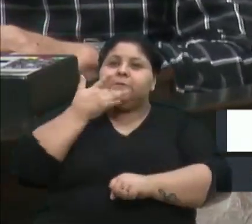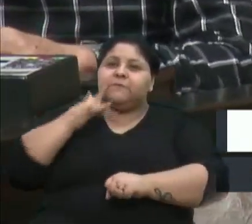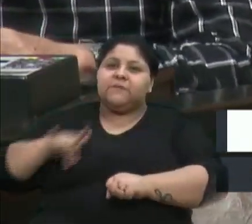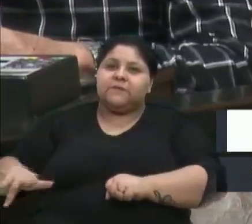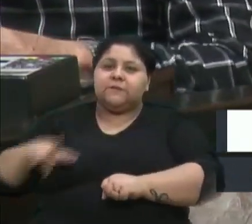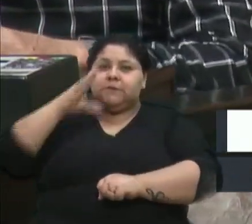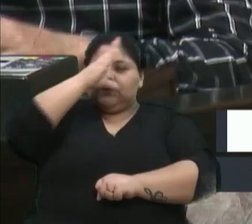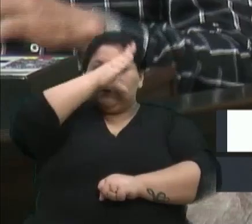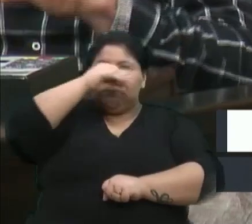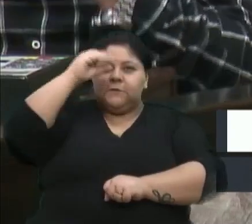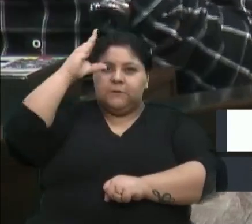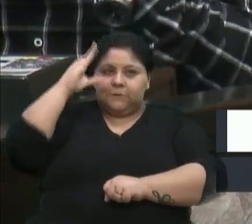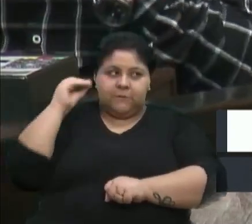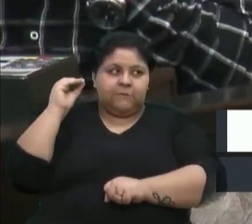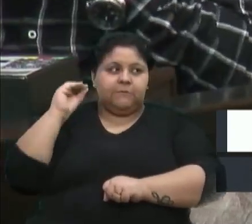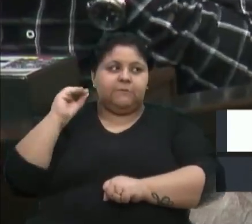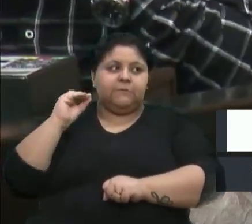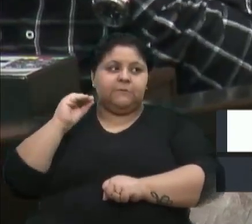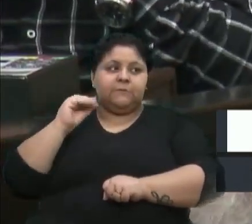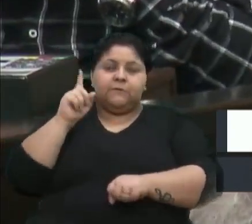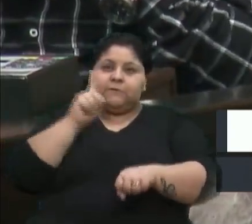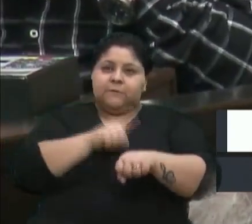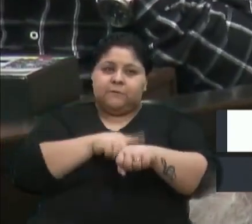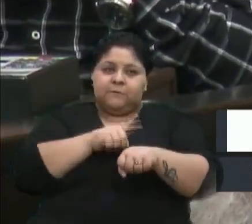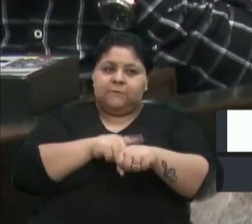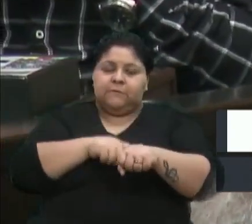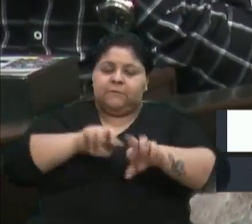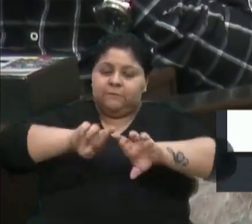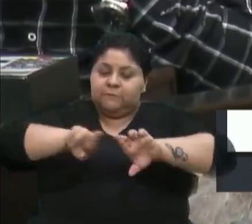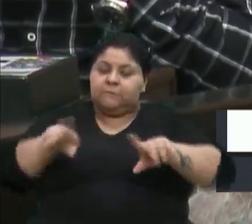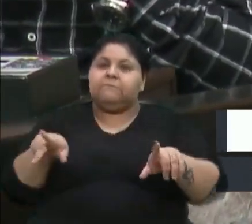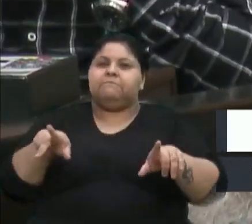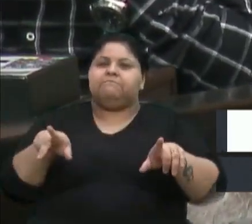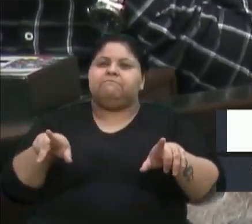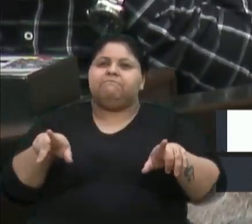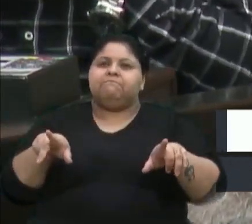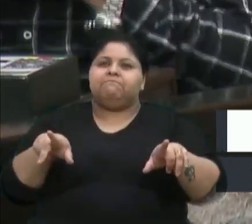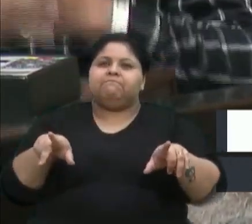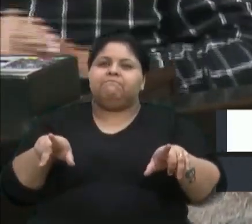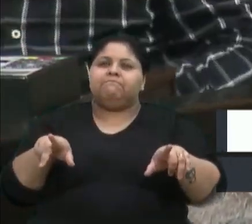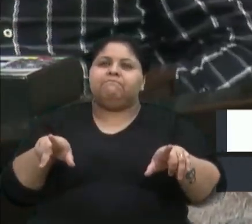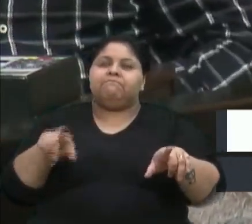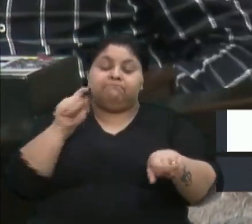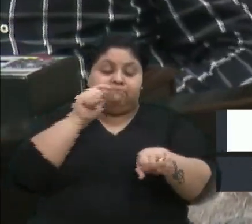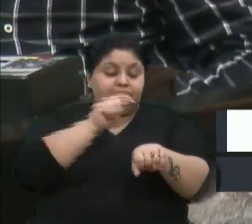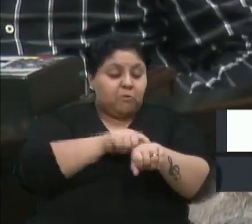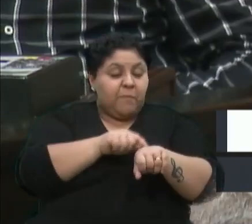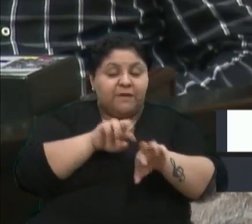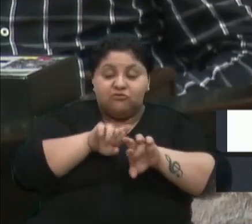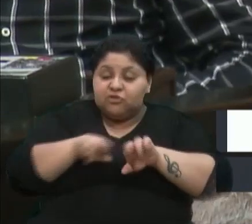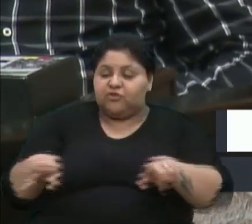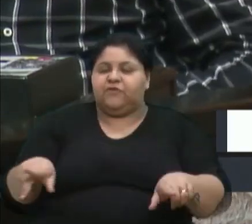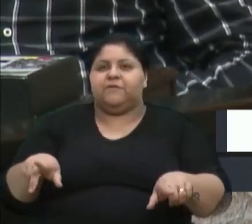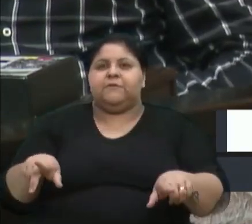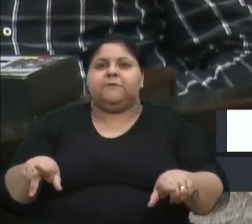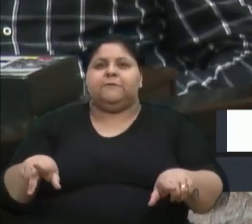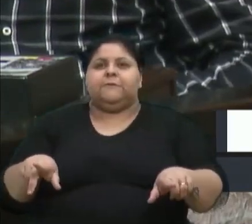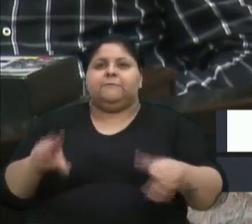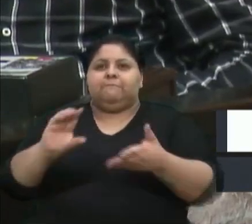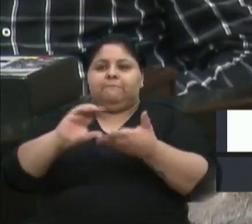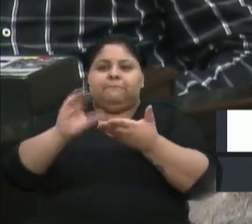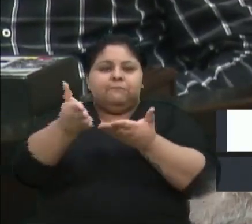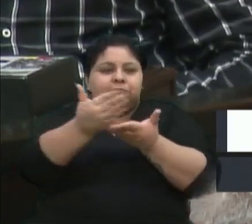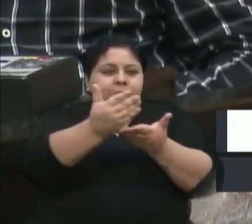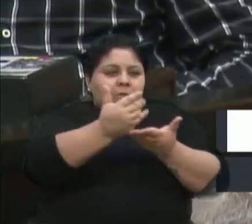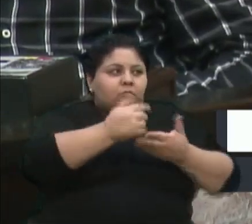adolescentes enfim era momentos diferentes momentos diferentes de recursos